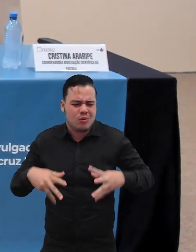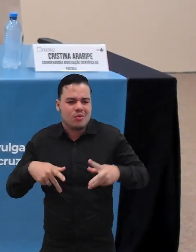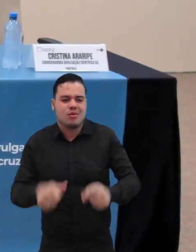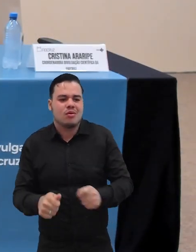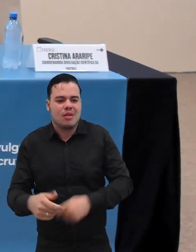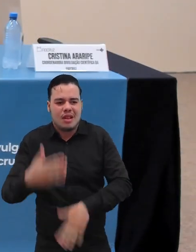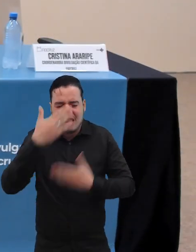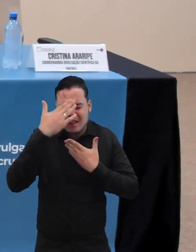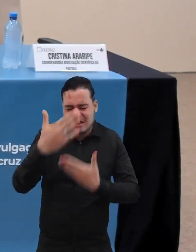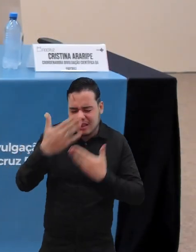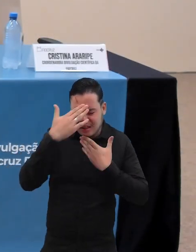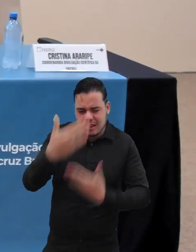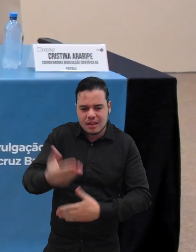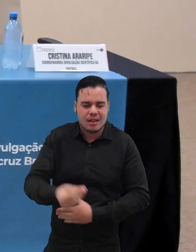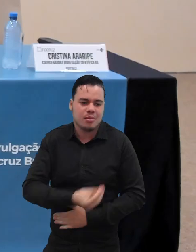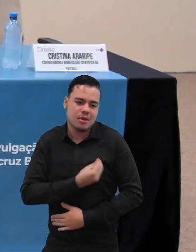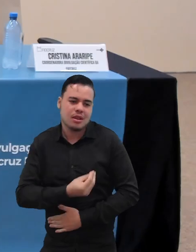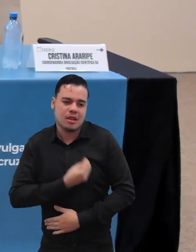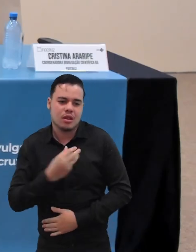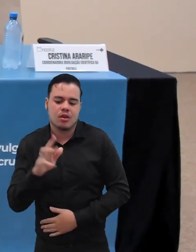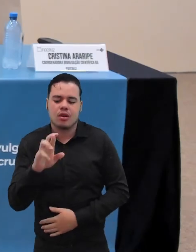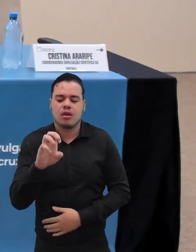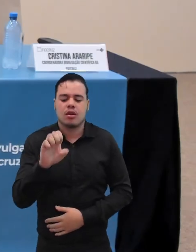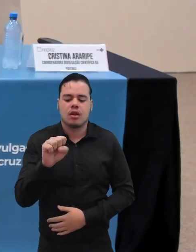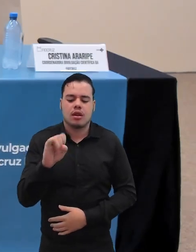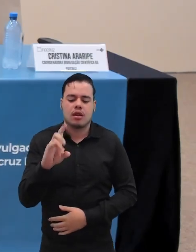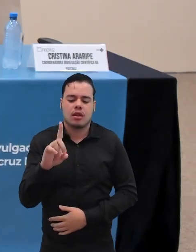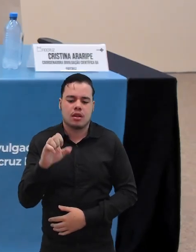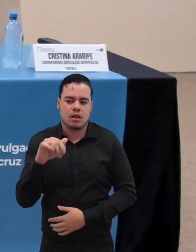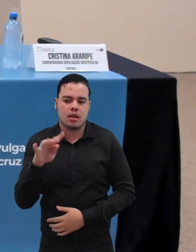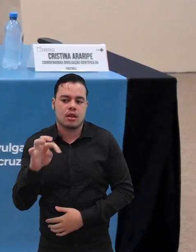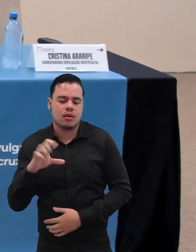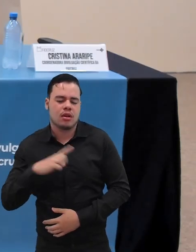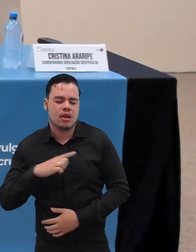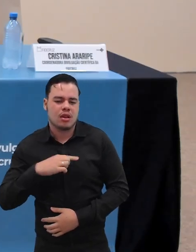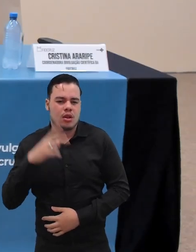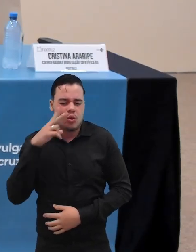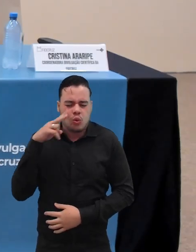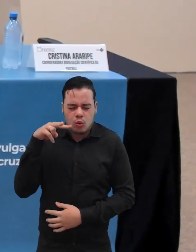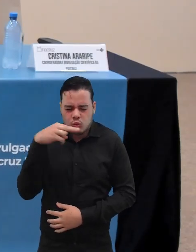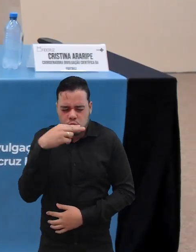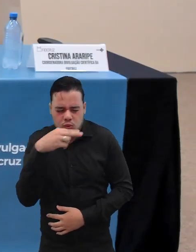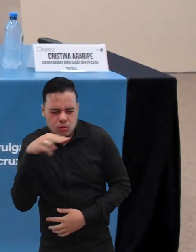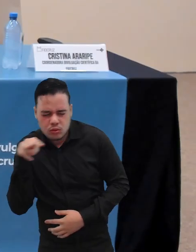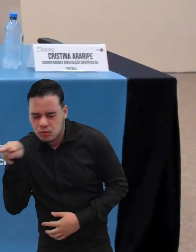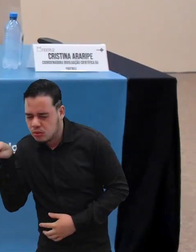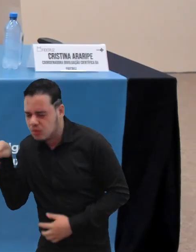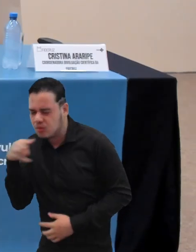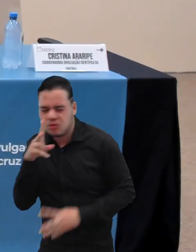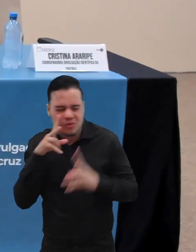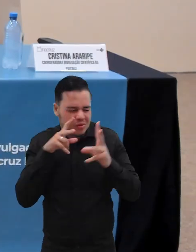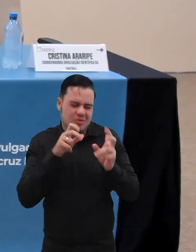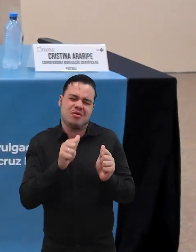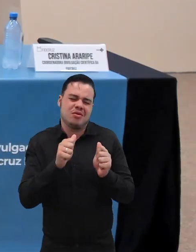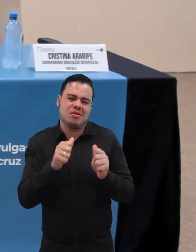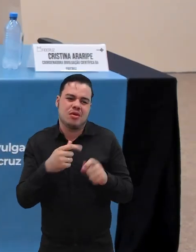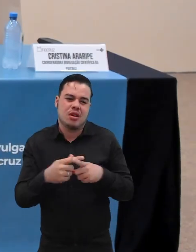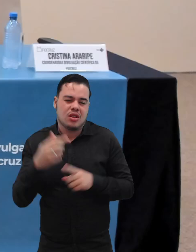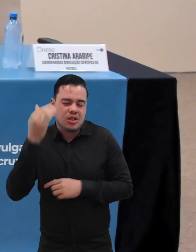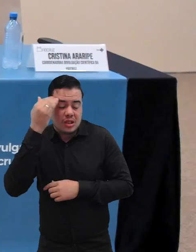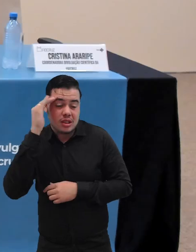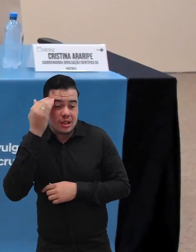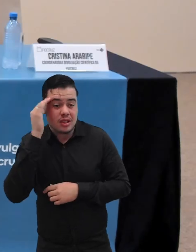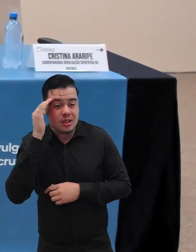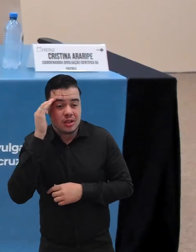nossos residentes, porque a gente sempre tem um olhar muito atento para vocês, porque a gente entende que vocês estão nos territórios,